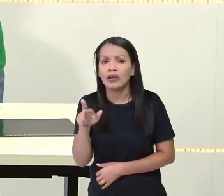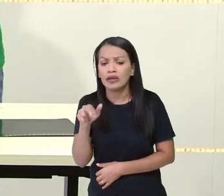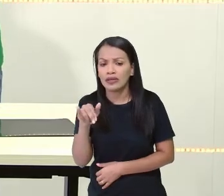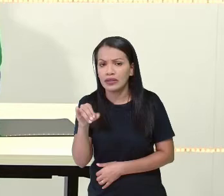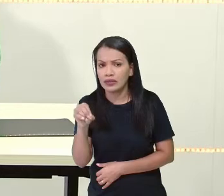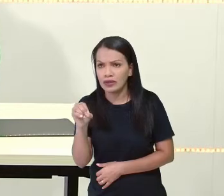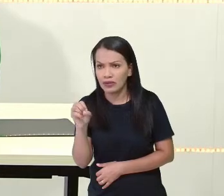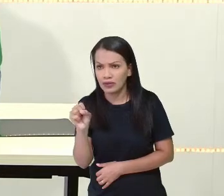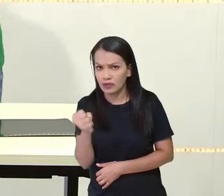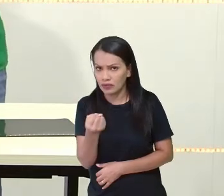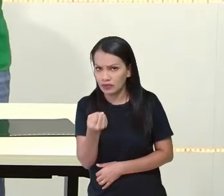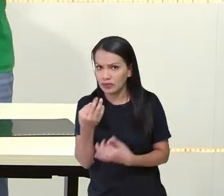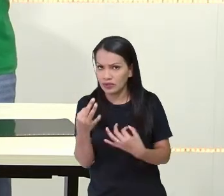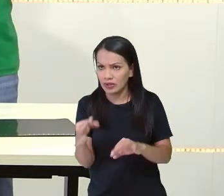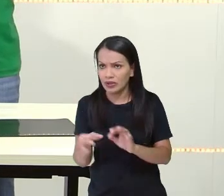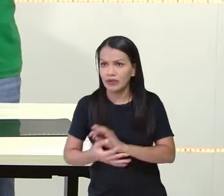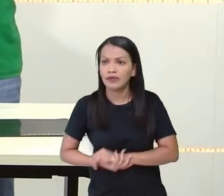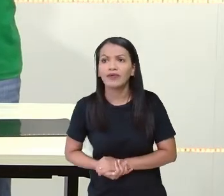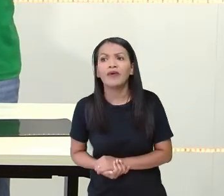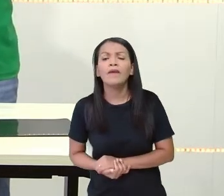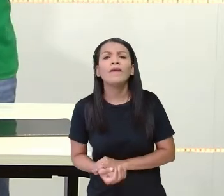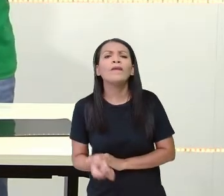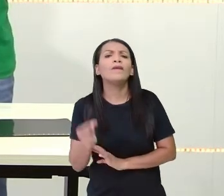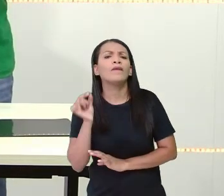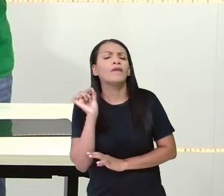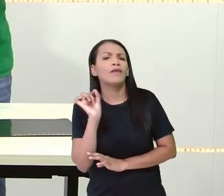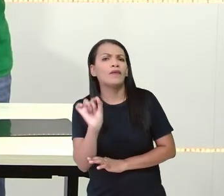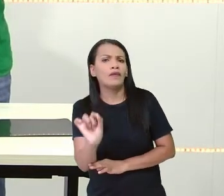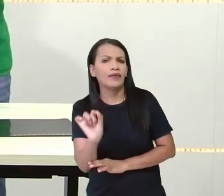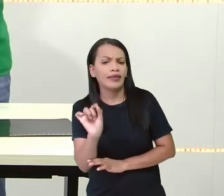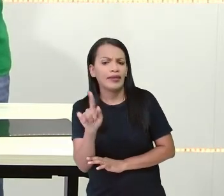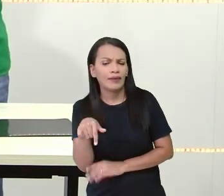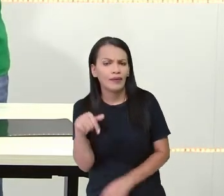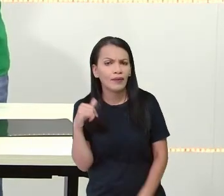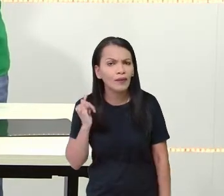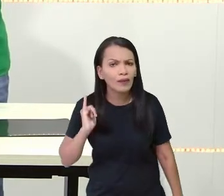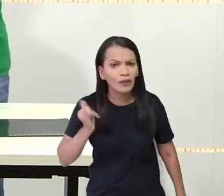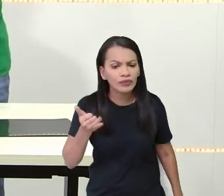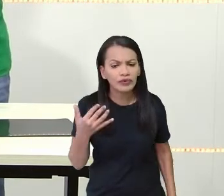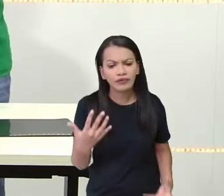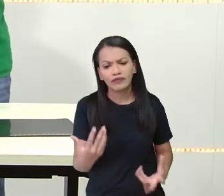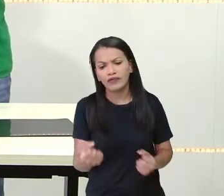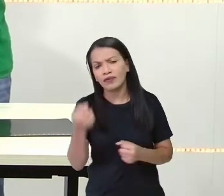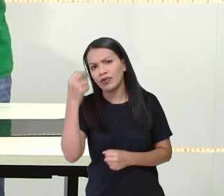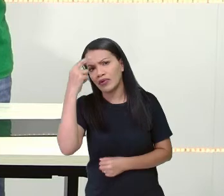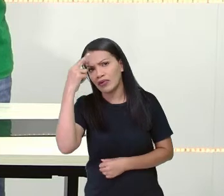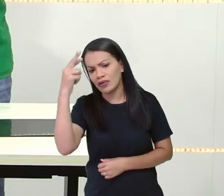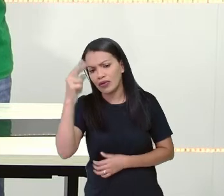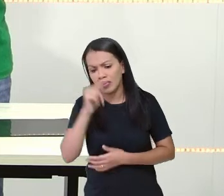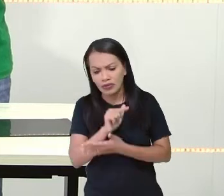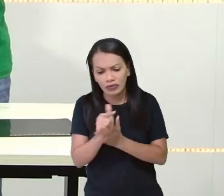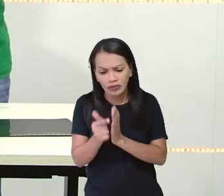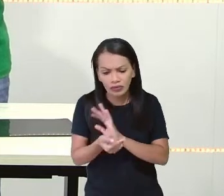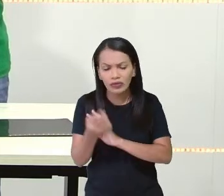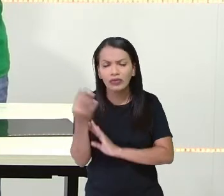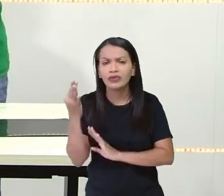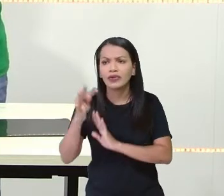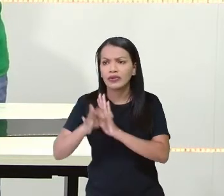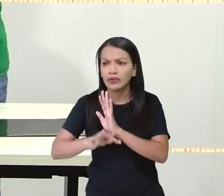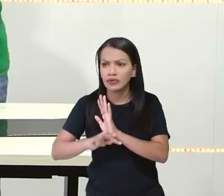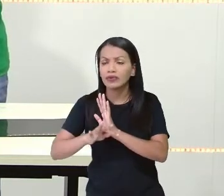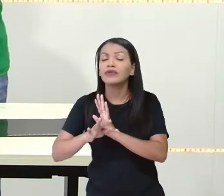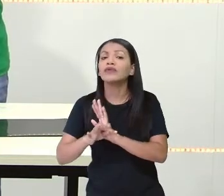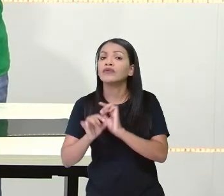tá? E o que será um conto, né? A gente vai lembrar agora do gênero textual conto,